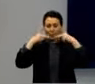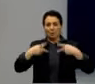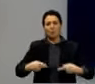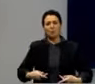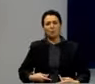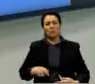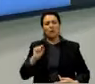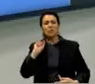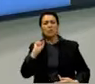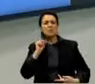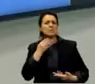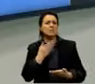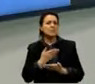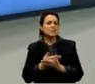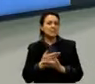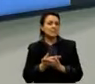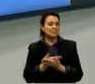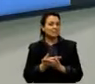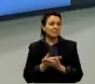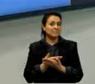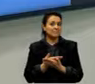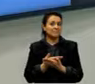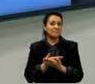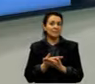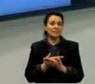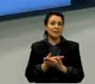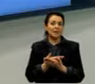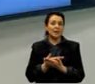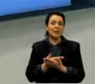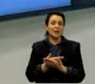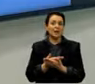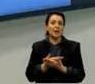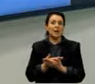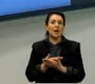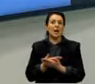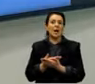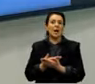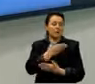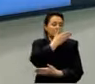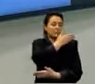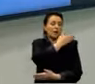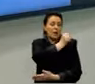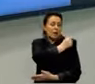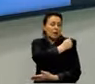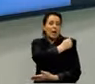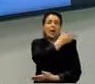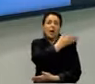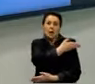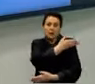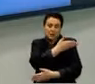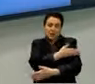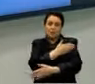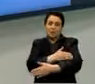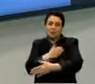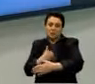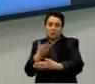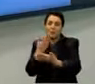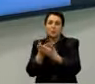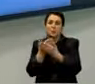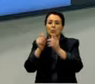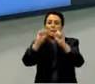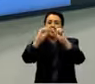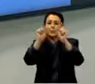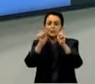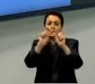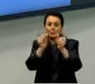humana? O que estuda a anatomia humana? Anatomia é o estudo de órgãos e